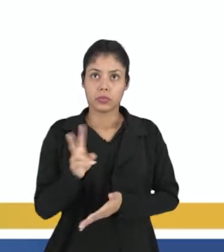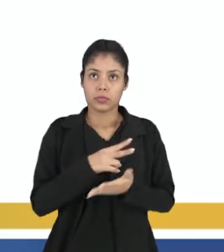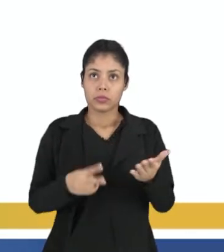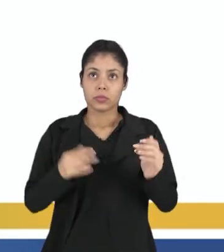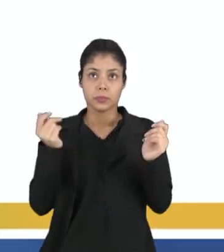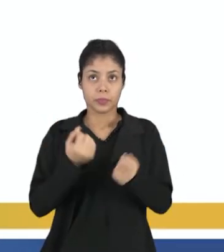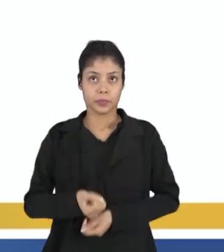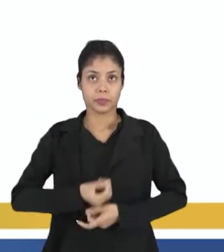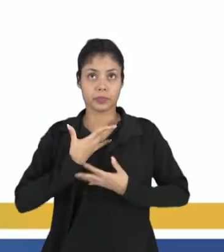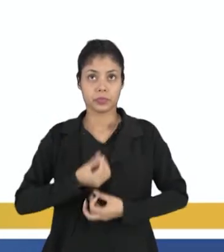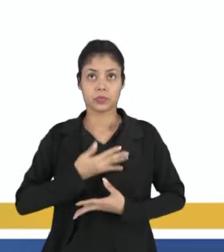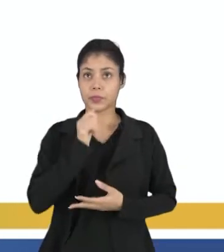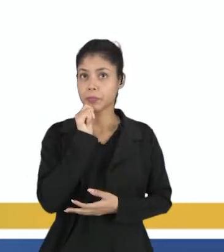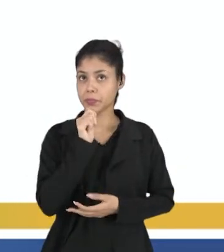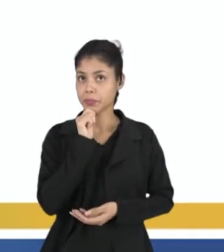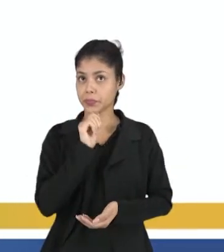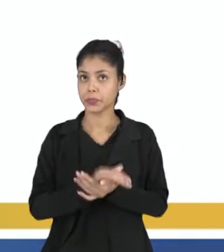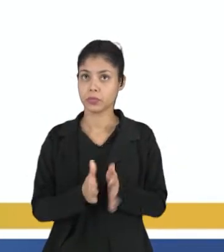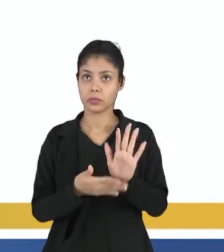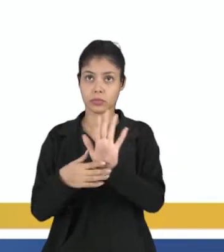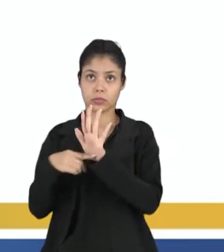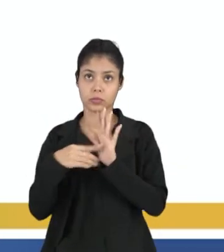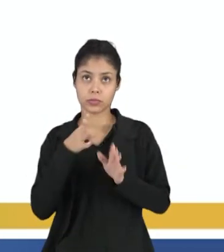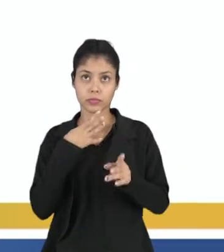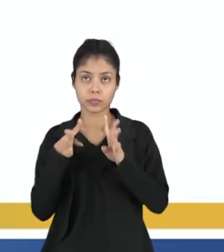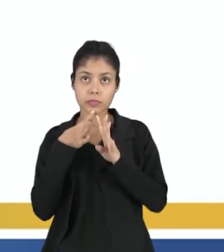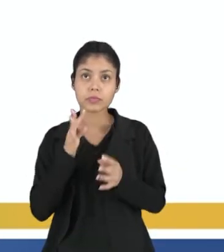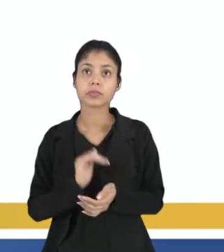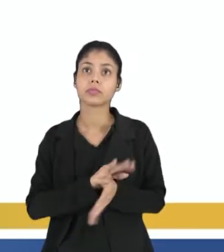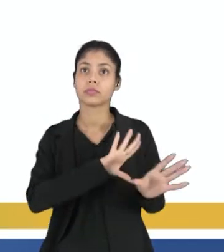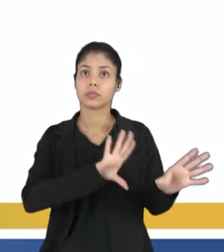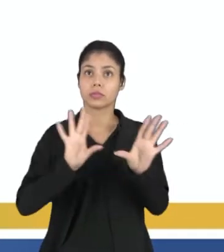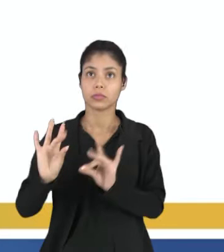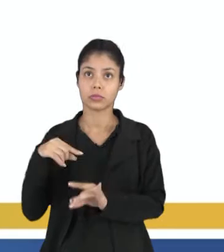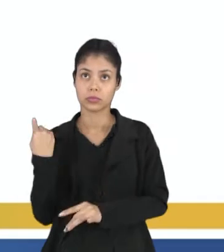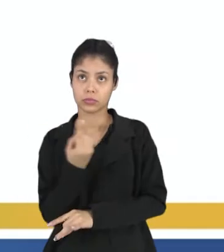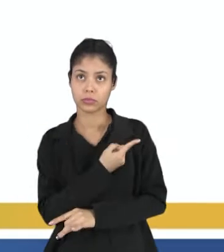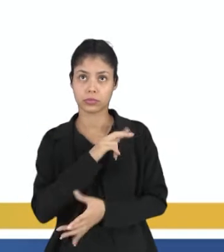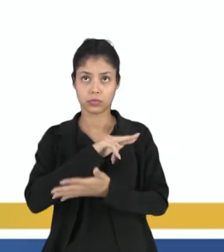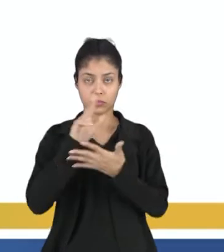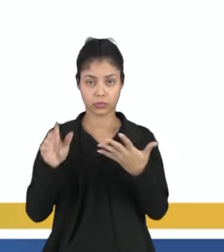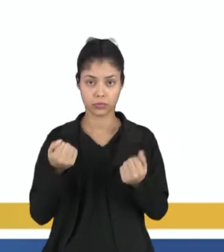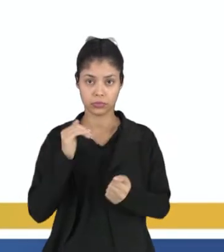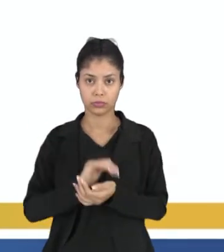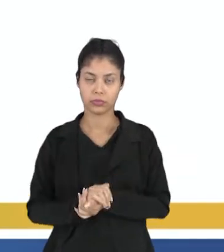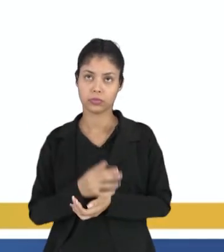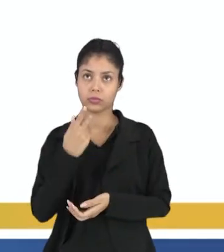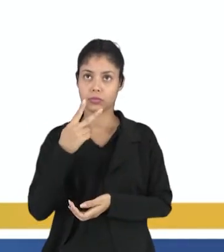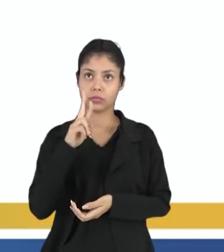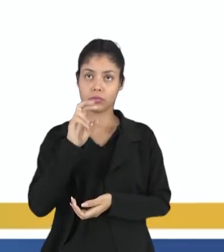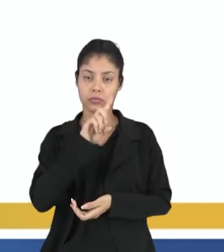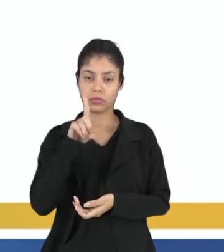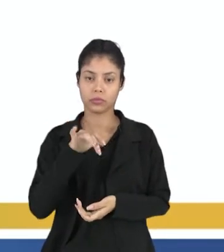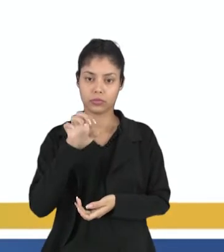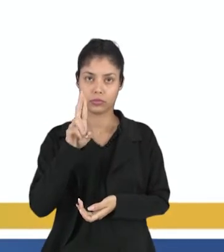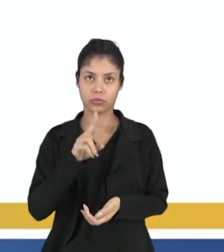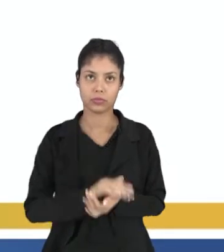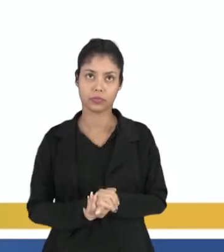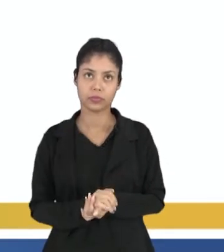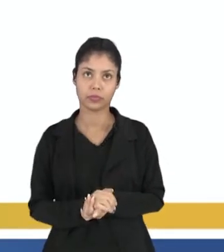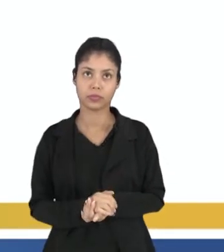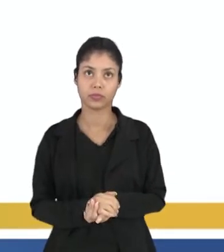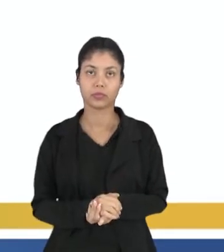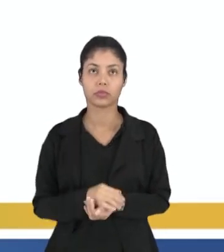A leitura desse poema, além de nos proporcionar conhecimento, nos traz divertimento e